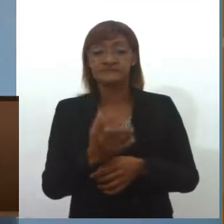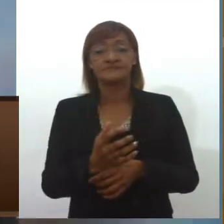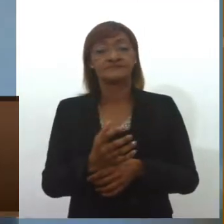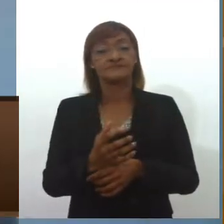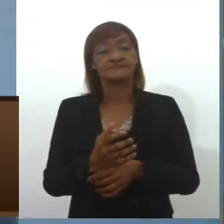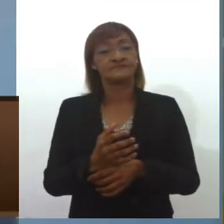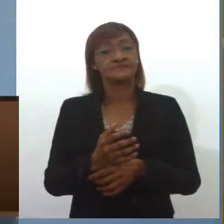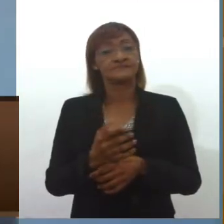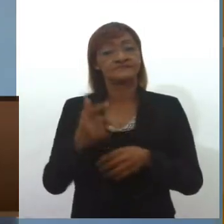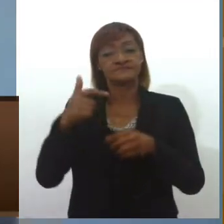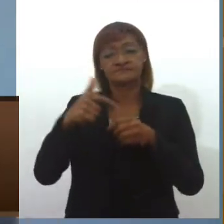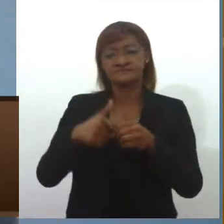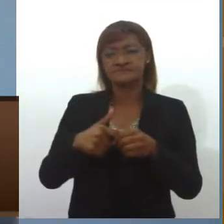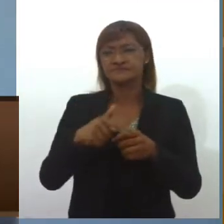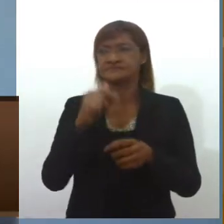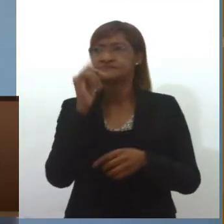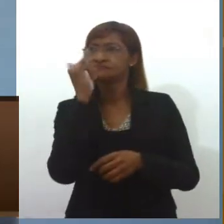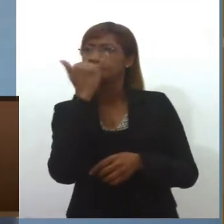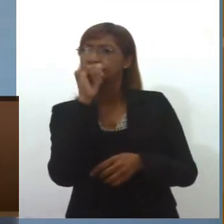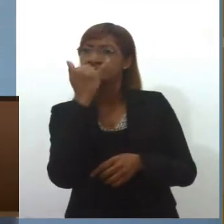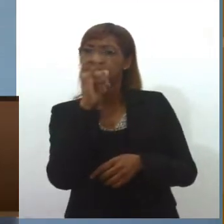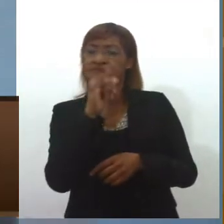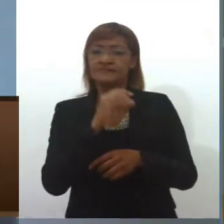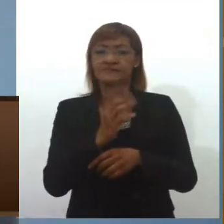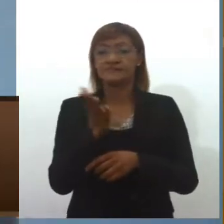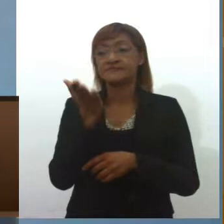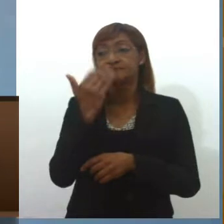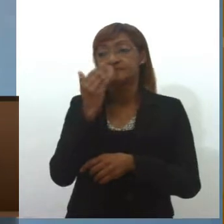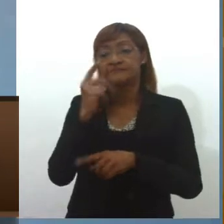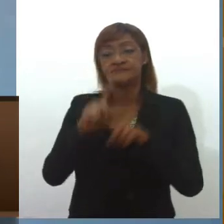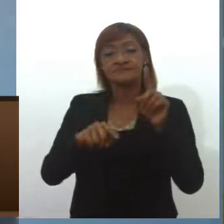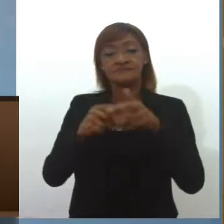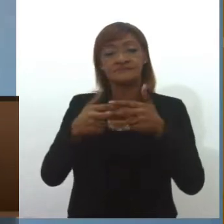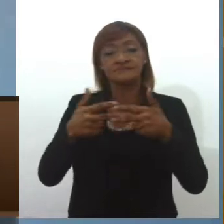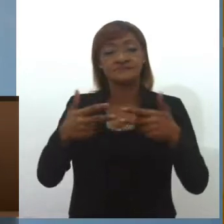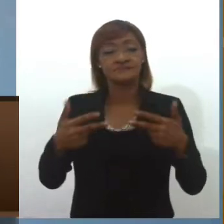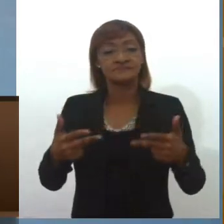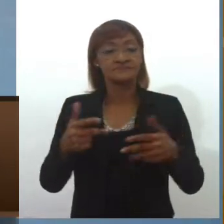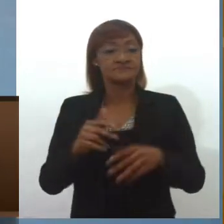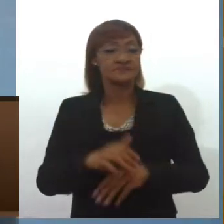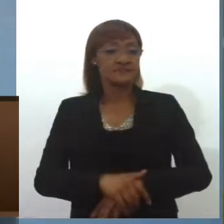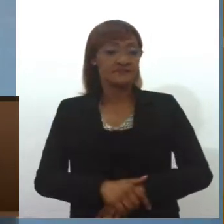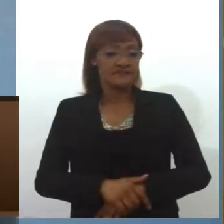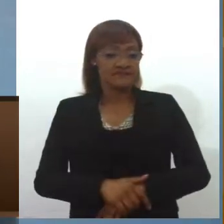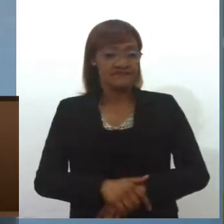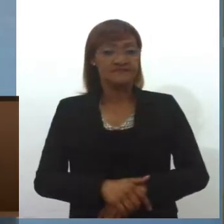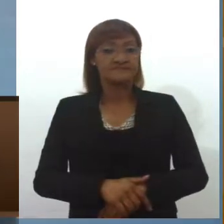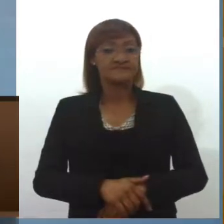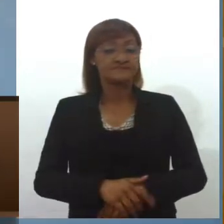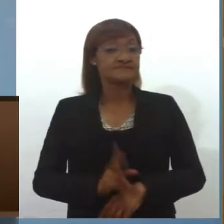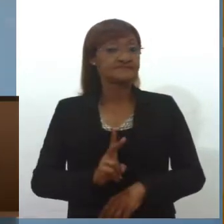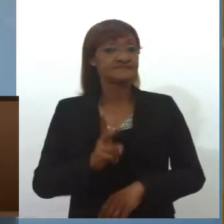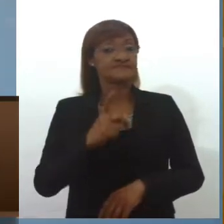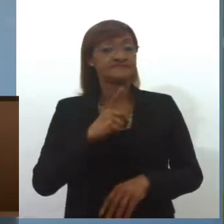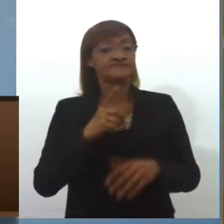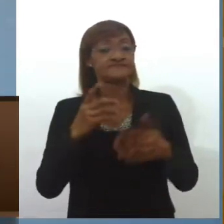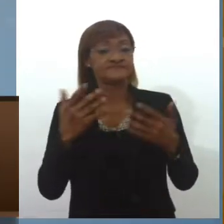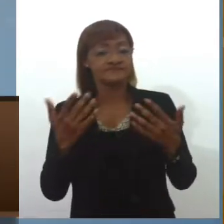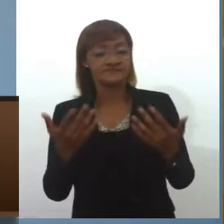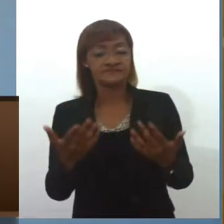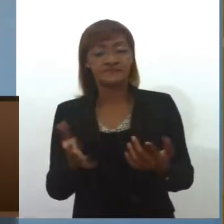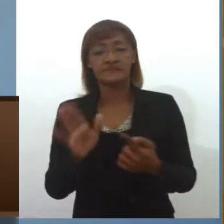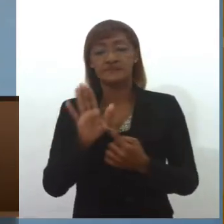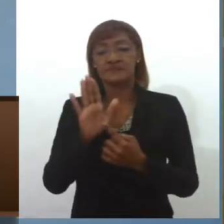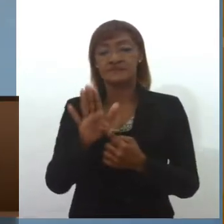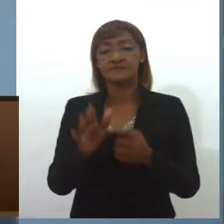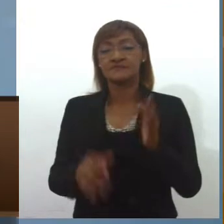Combustíveis, energia, alimentos, o câmbio influenciando bastante essa elevação dos custos, como foi colocado, inclusive,